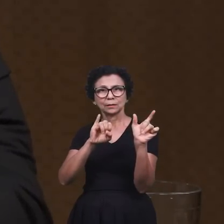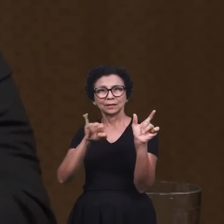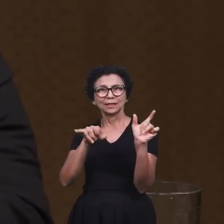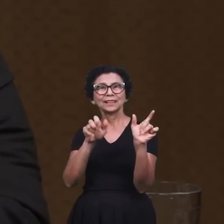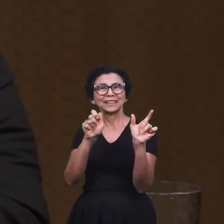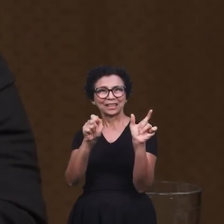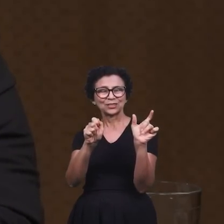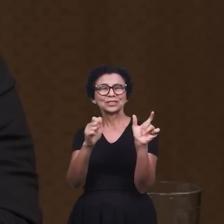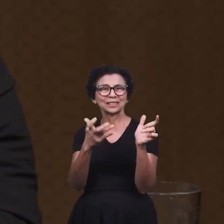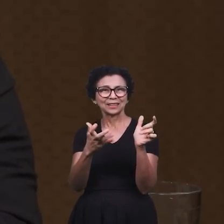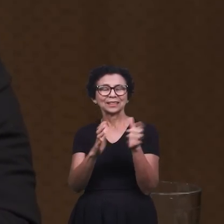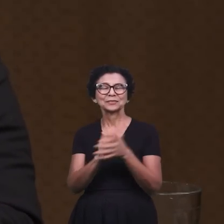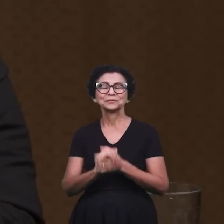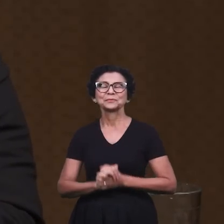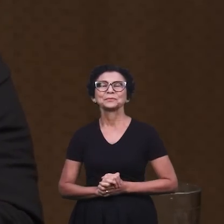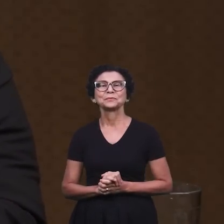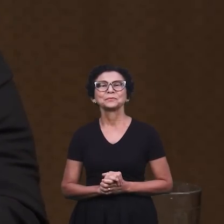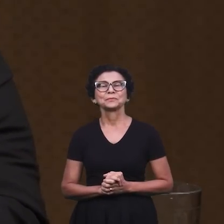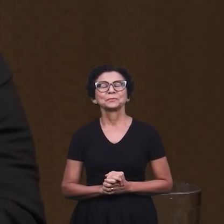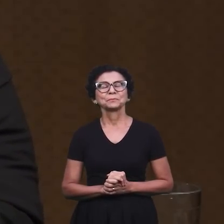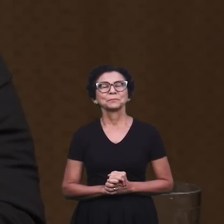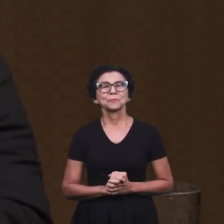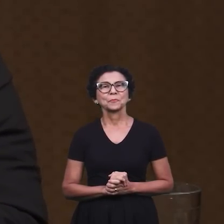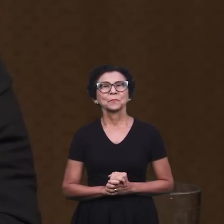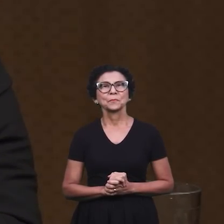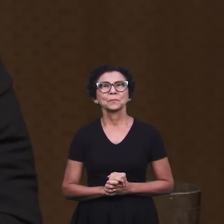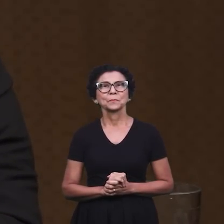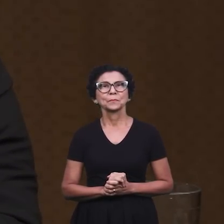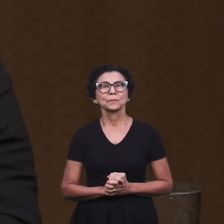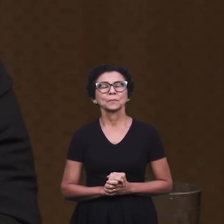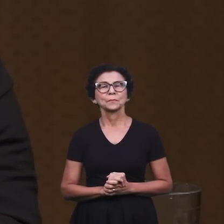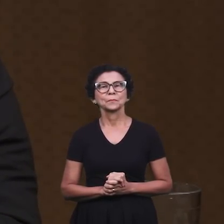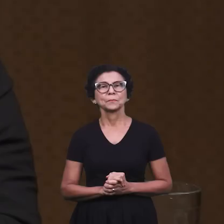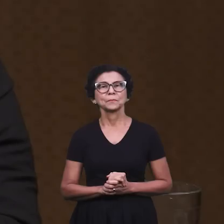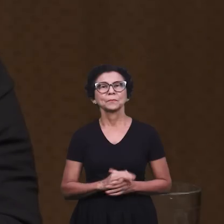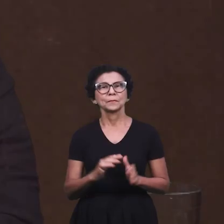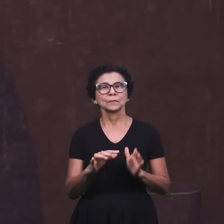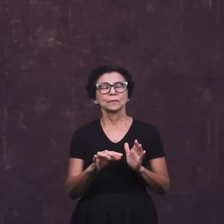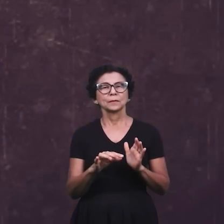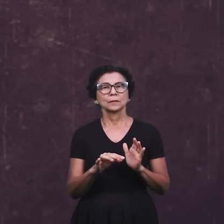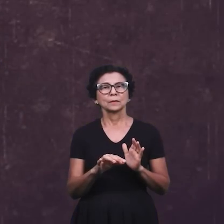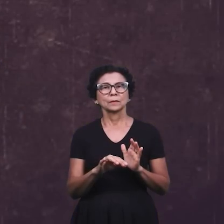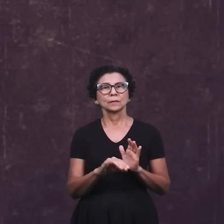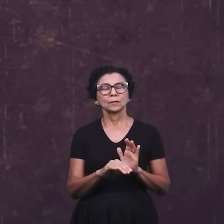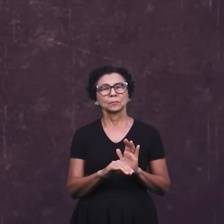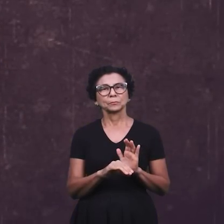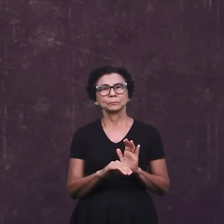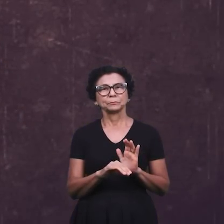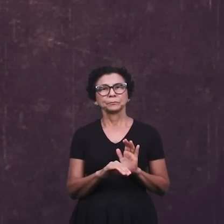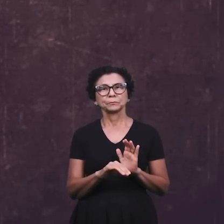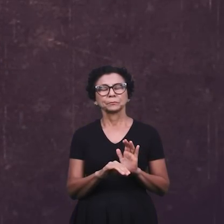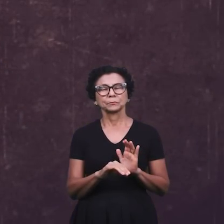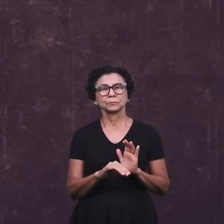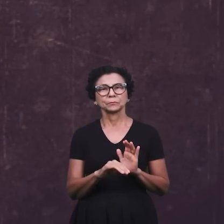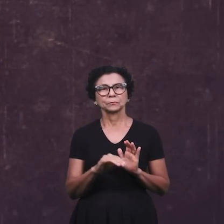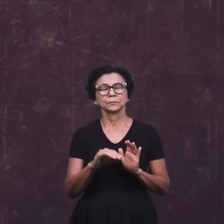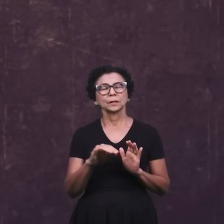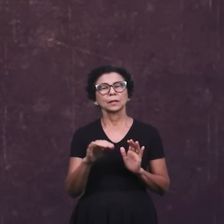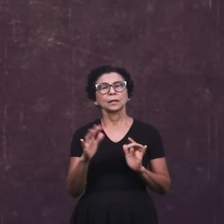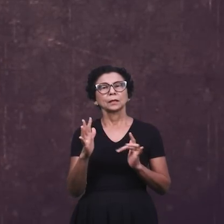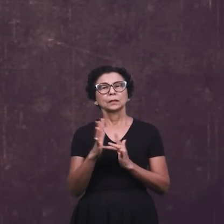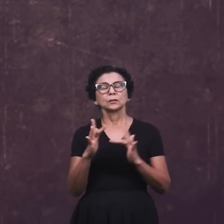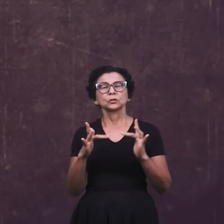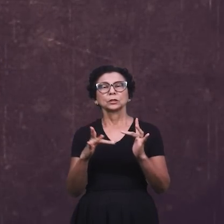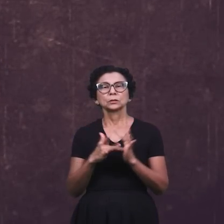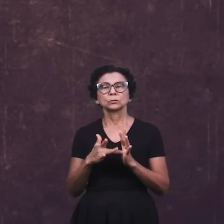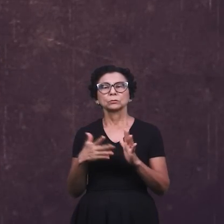palavra de Deus, na verdade, como um todo. Leamos, pois, a partir de Mateus 16, 13. E chegando Jesus às partes de Cesareia de